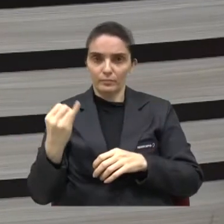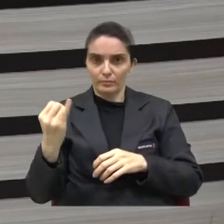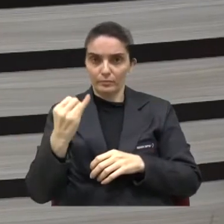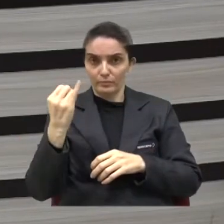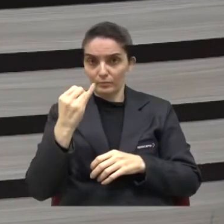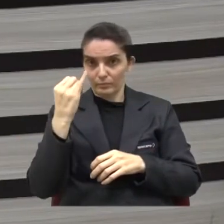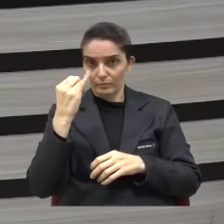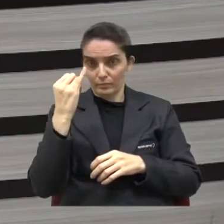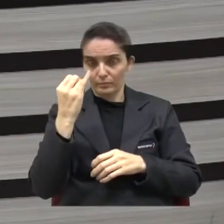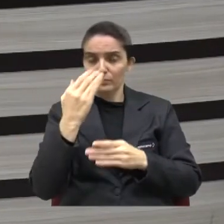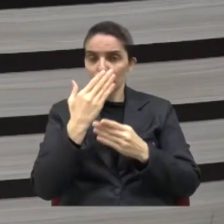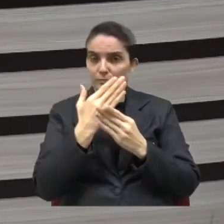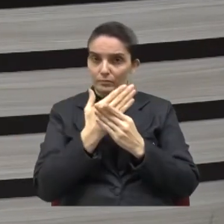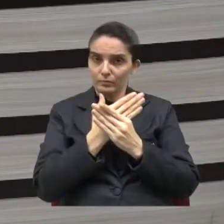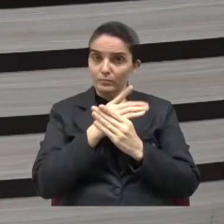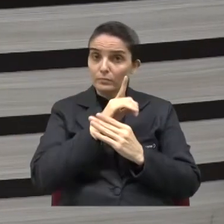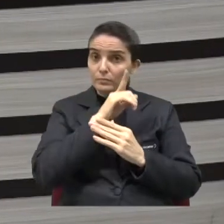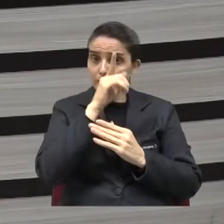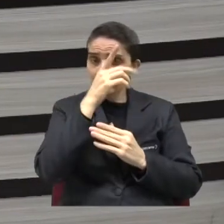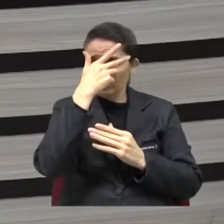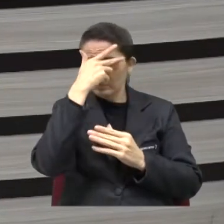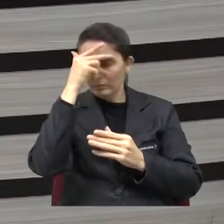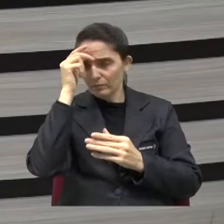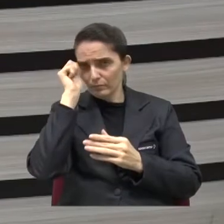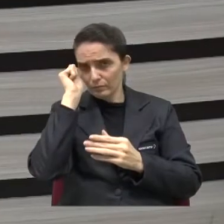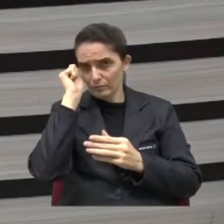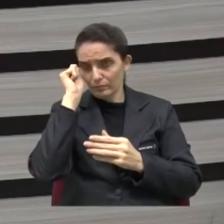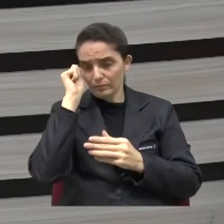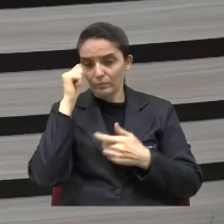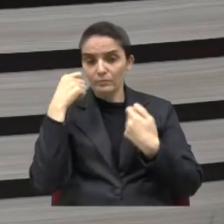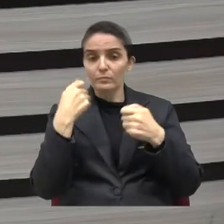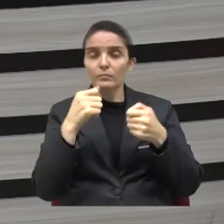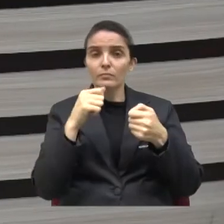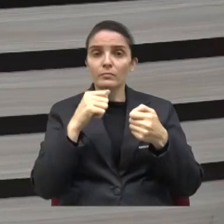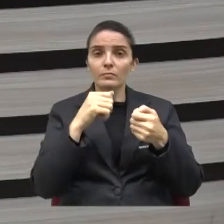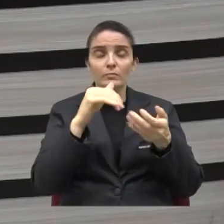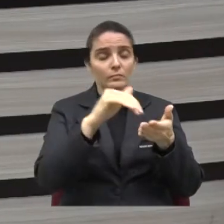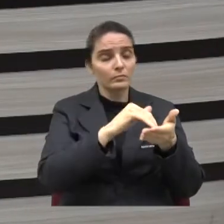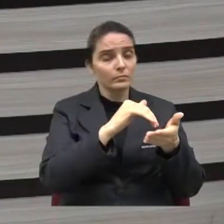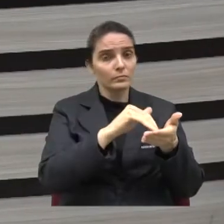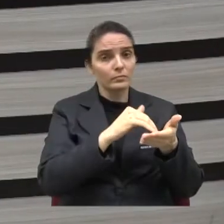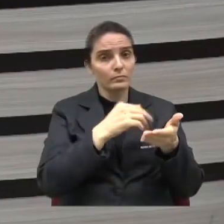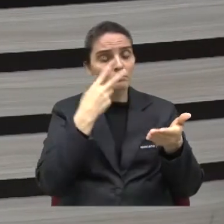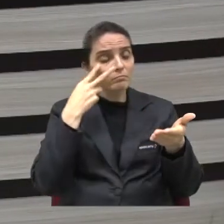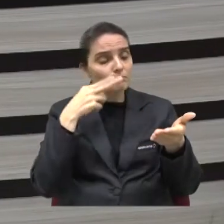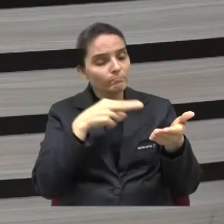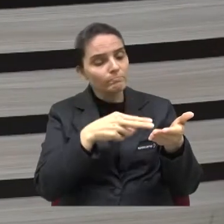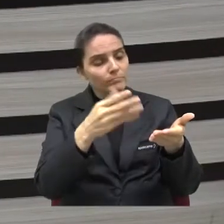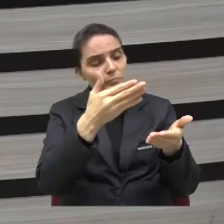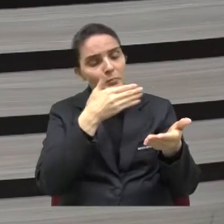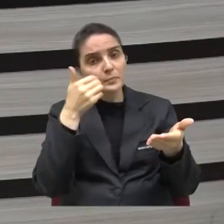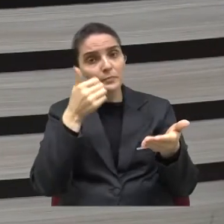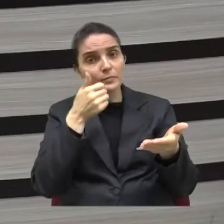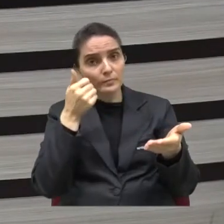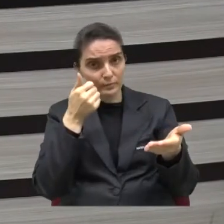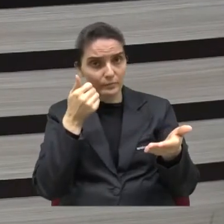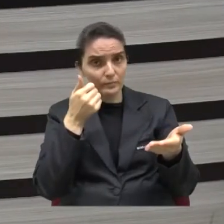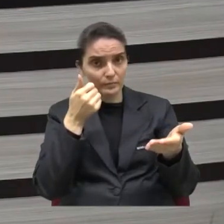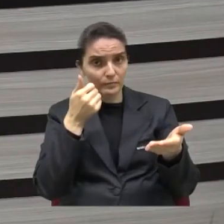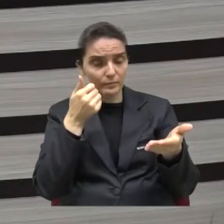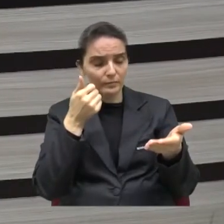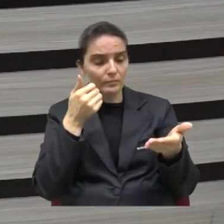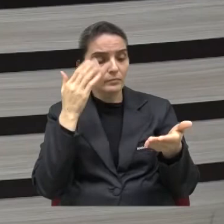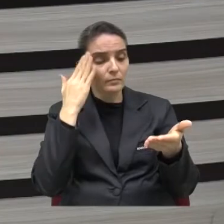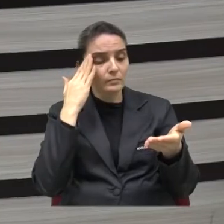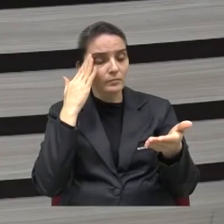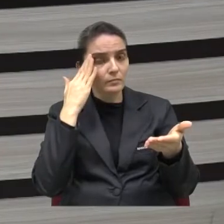requerimentos protocolados nessa Prefeitura Municipal, merecerem uma análise mais apurada por parte das secretarias